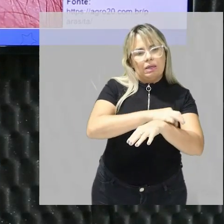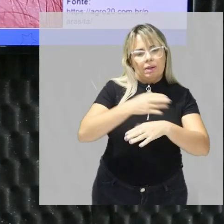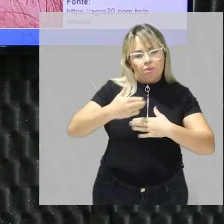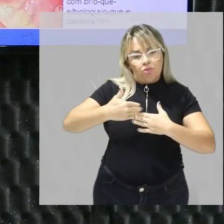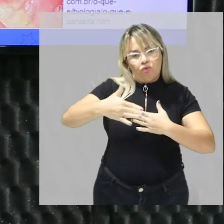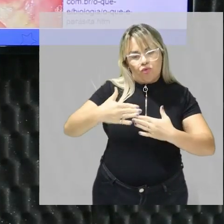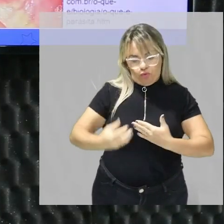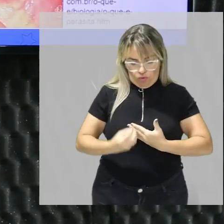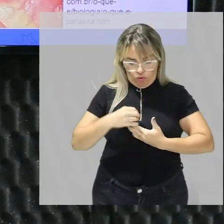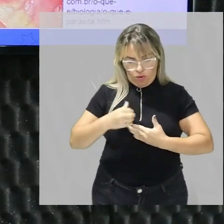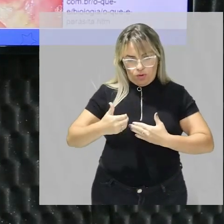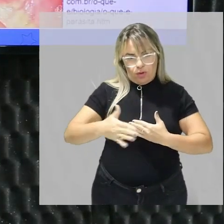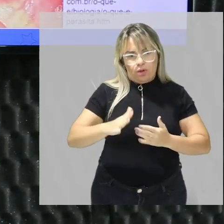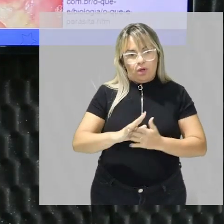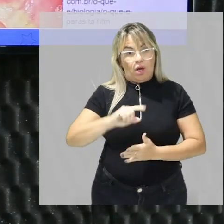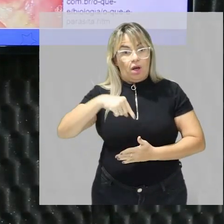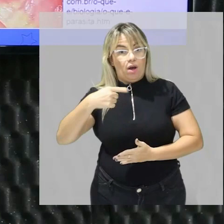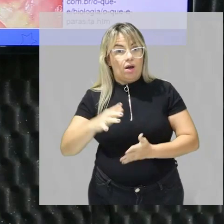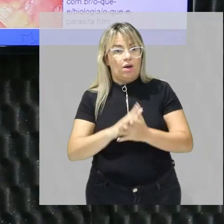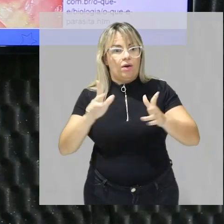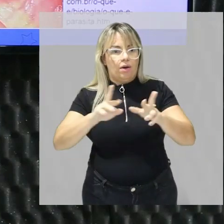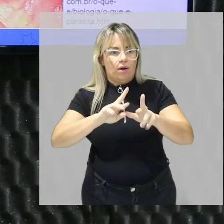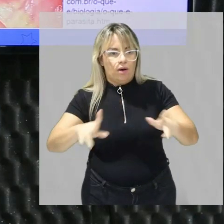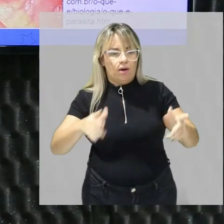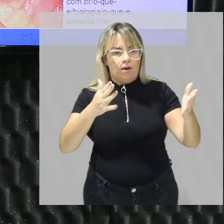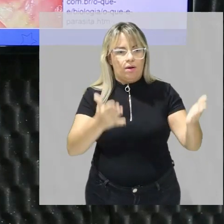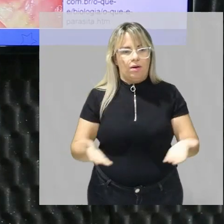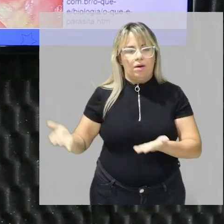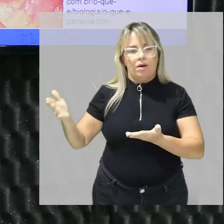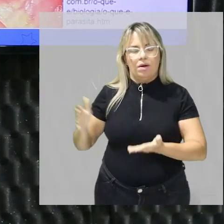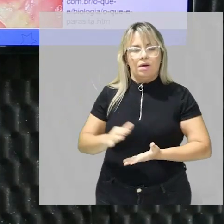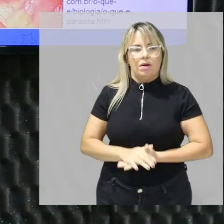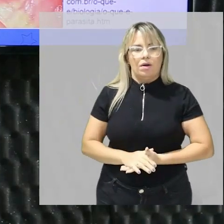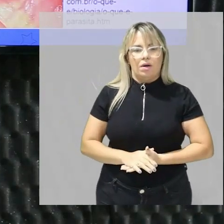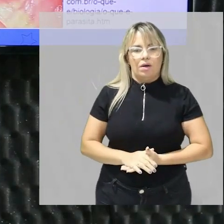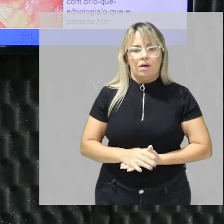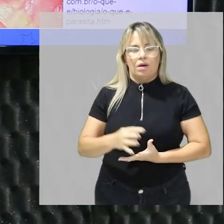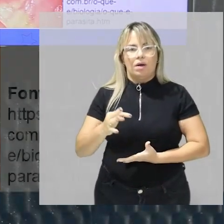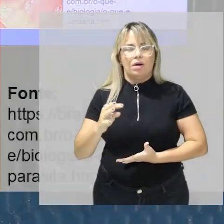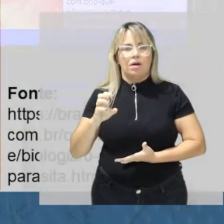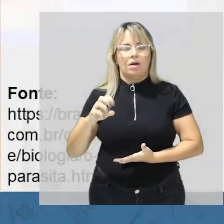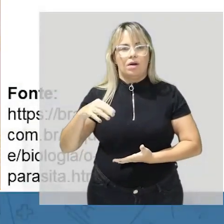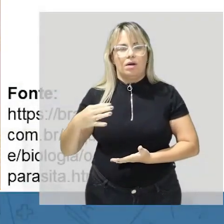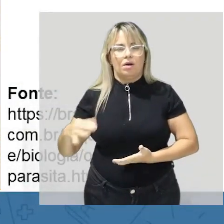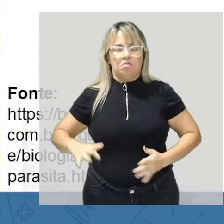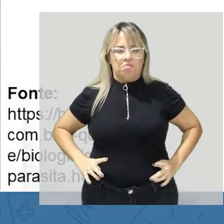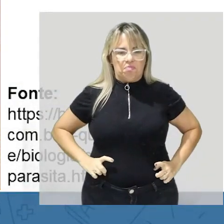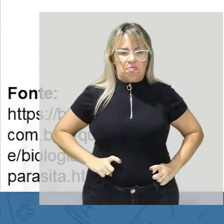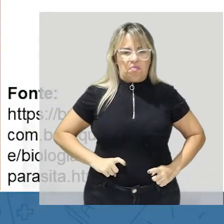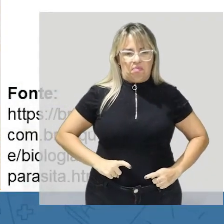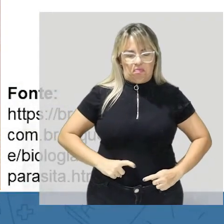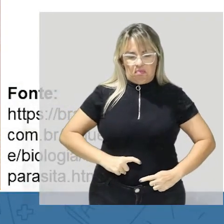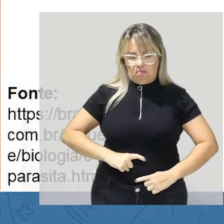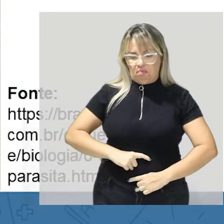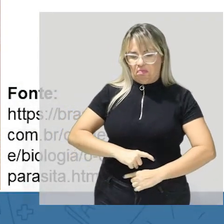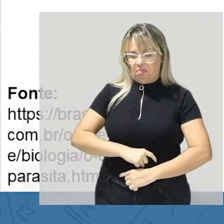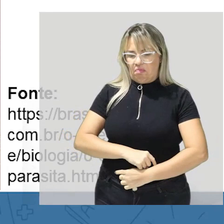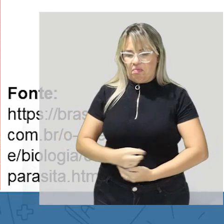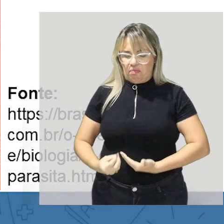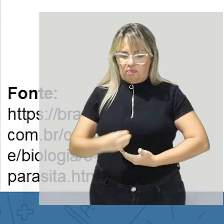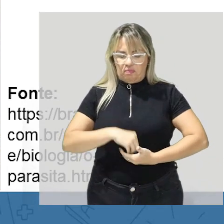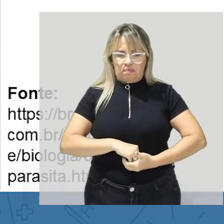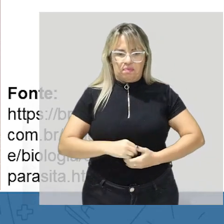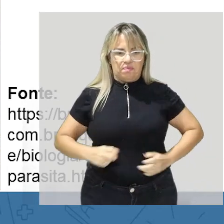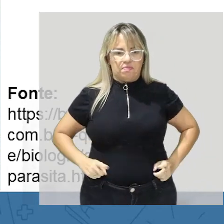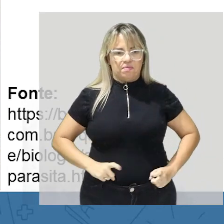dele. Diferente do que acontece, por exemplo, com a tenha, né, a solitária, que mora dentro do corpo